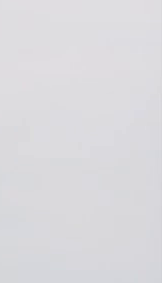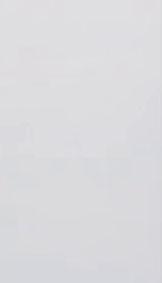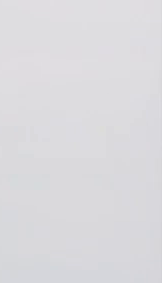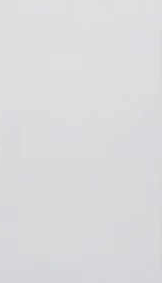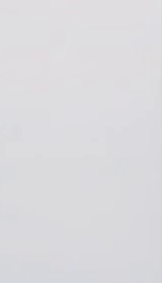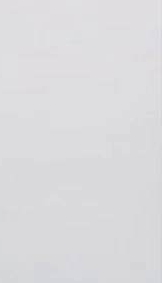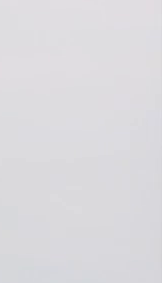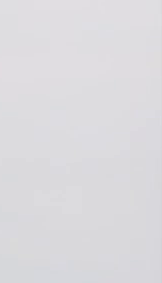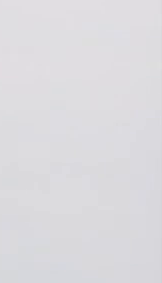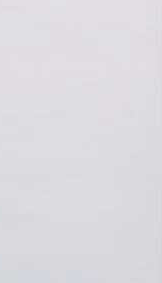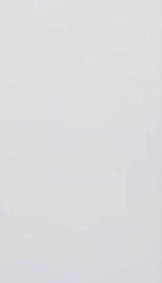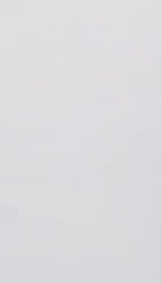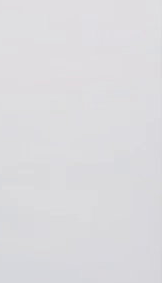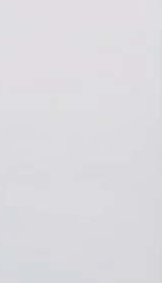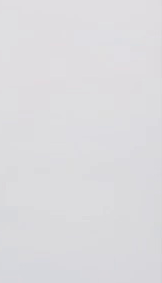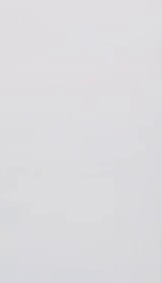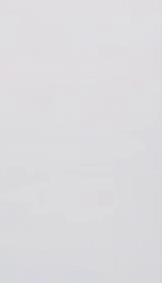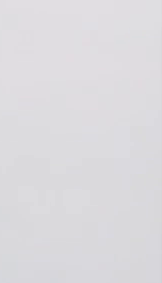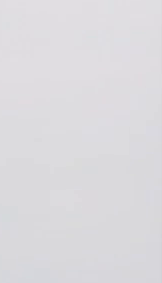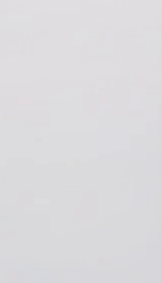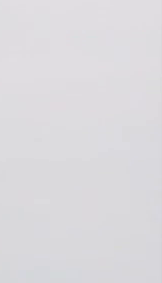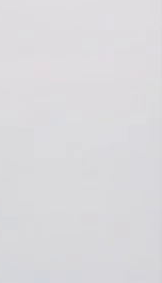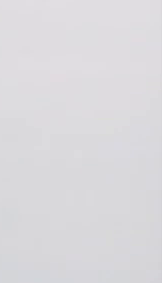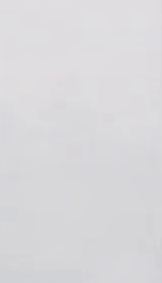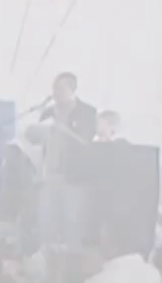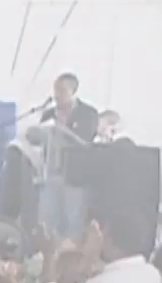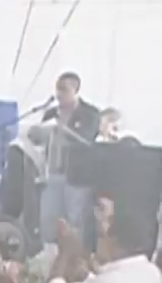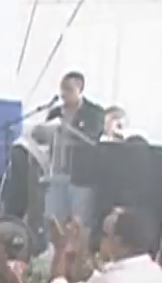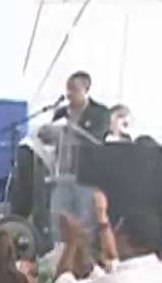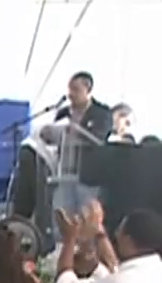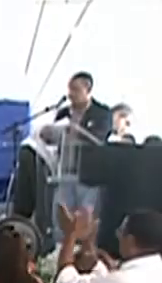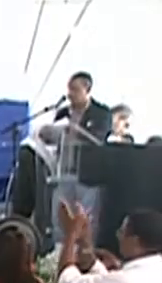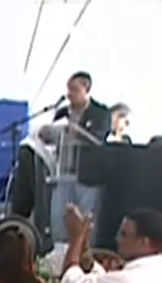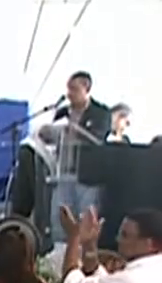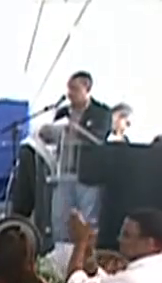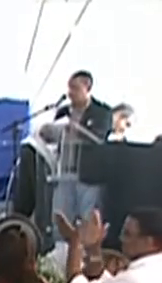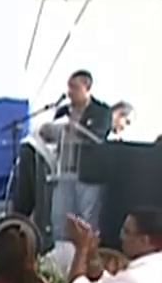O deputado Valmir Assunção.